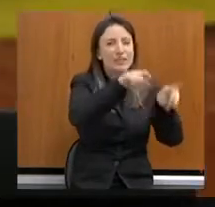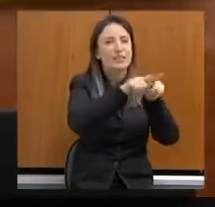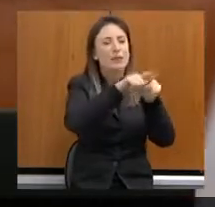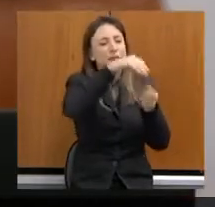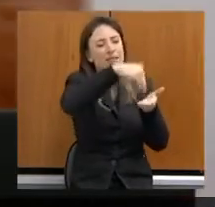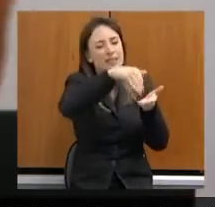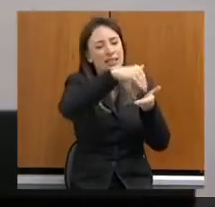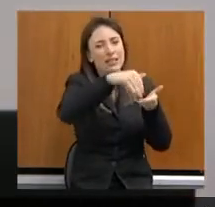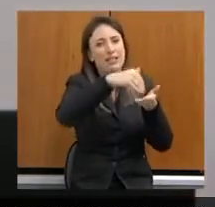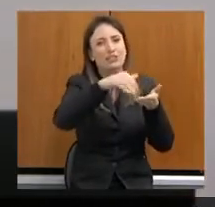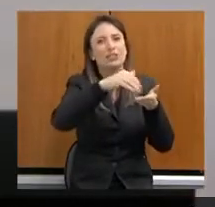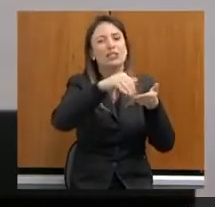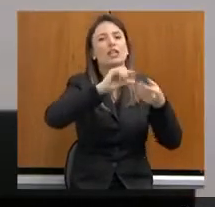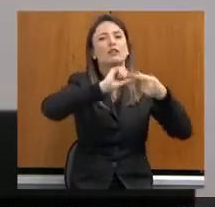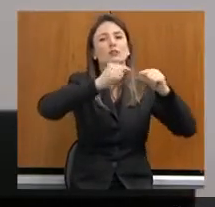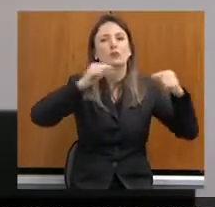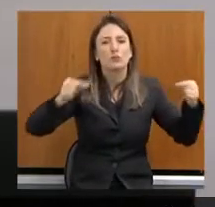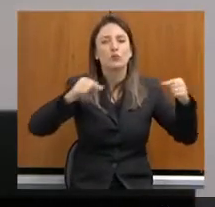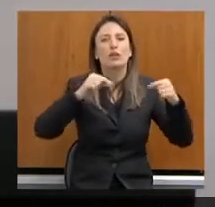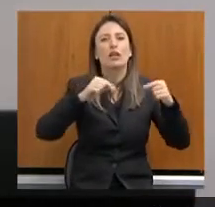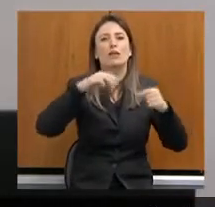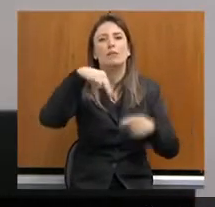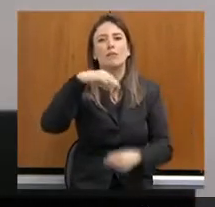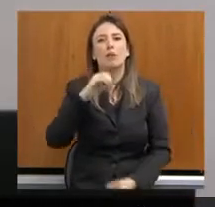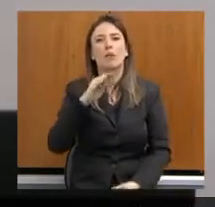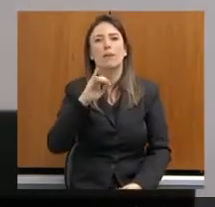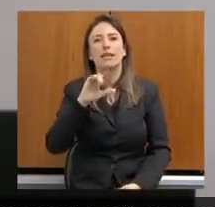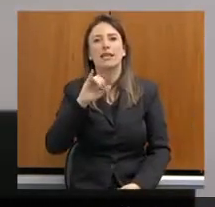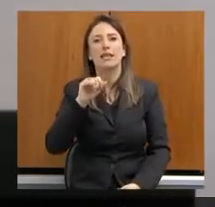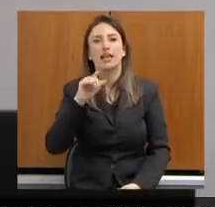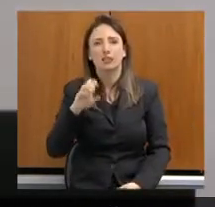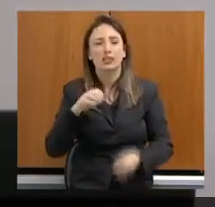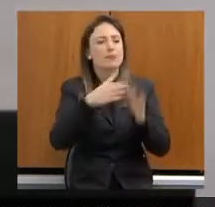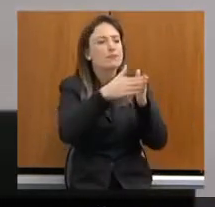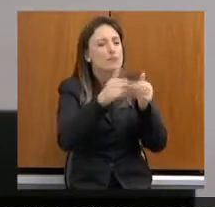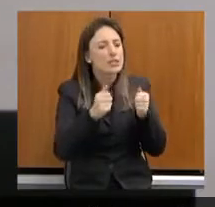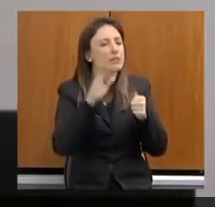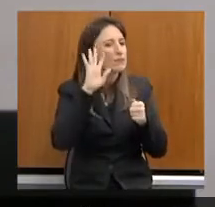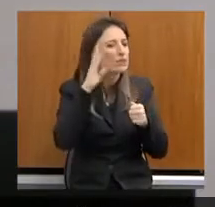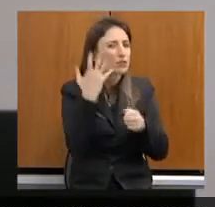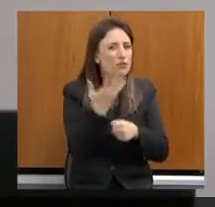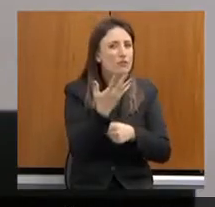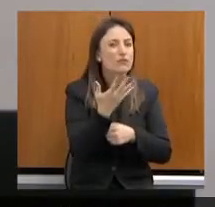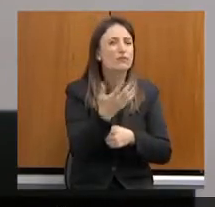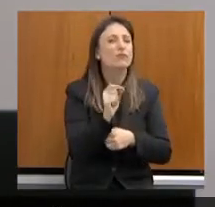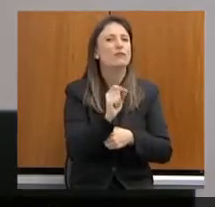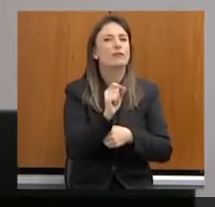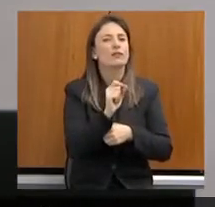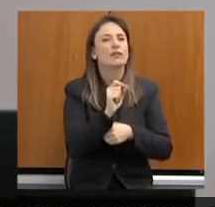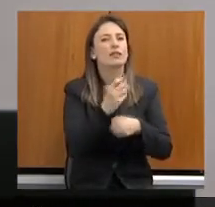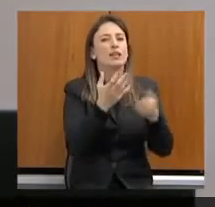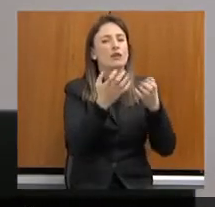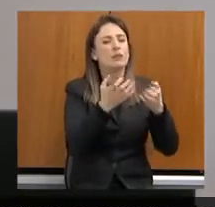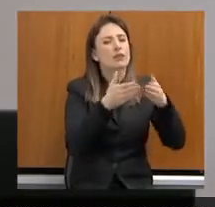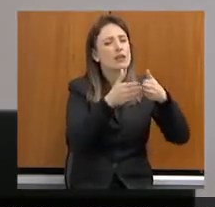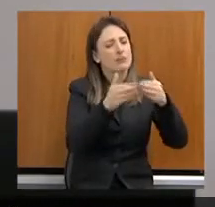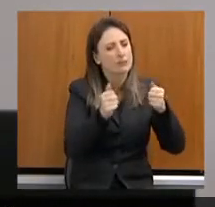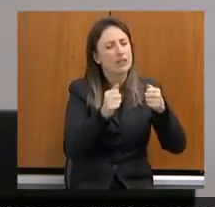Estado de infraestrutura e mobilidade pedido de providências Para que sejam enviados